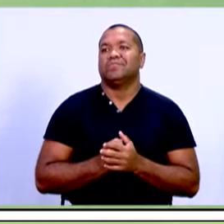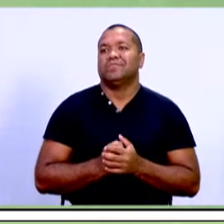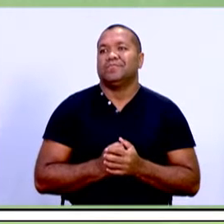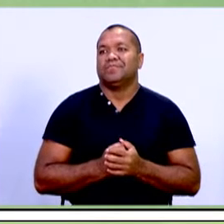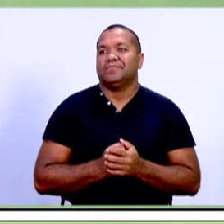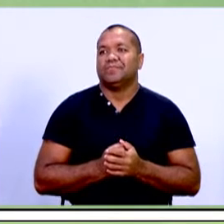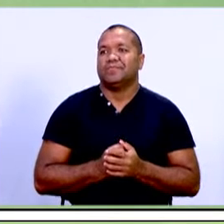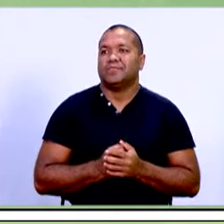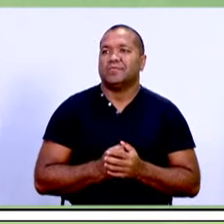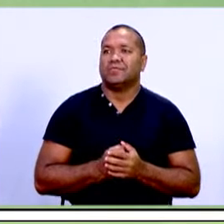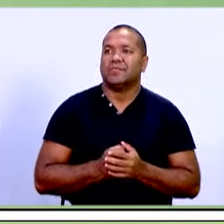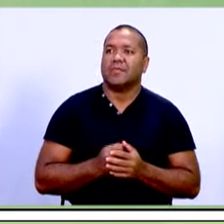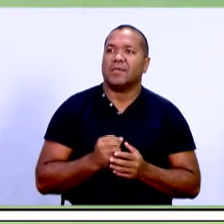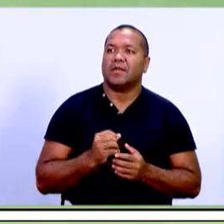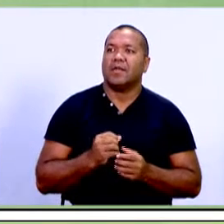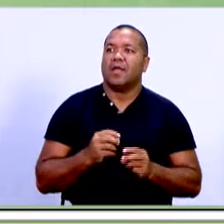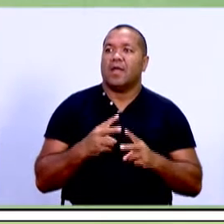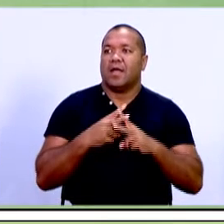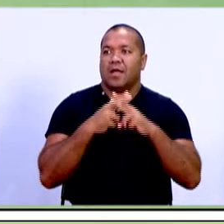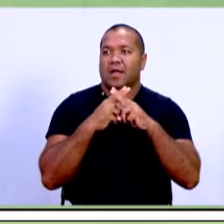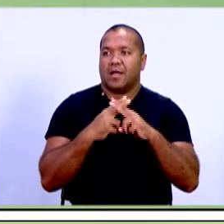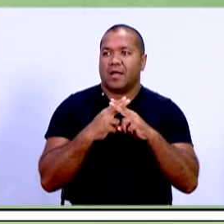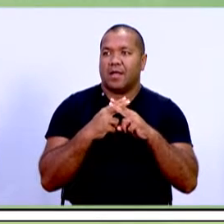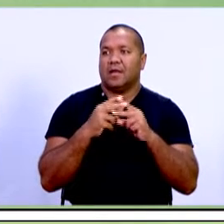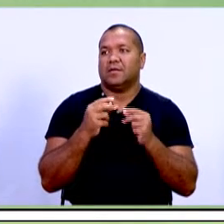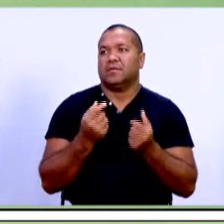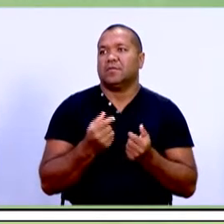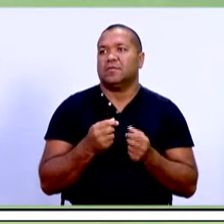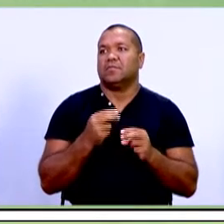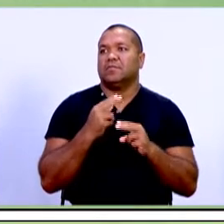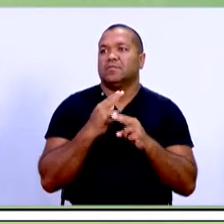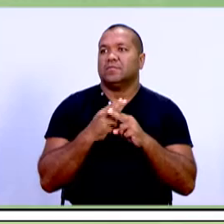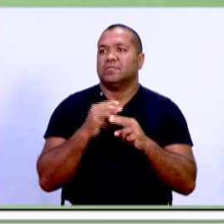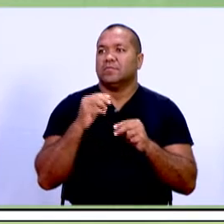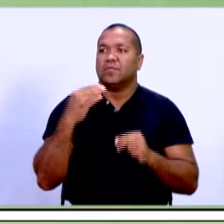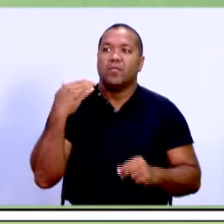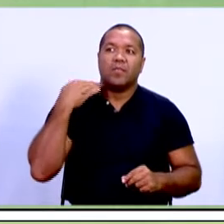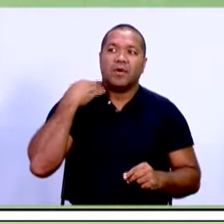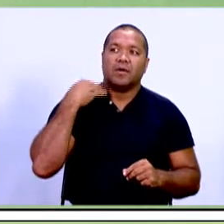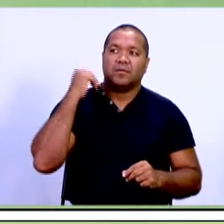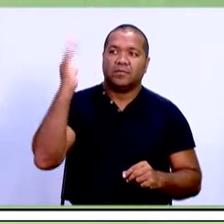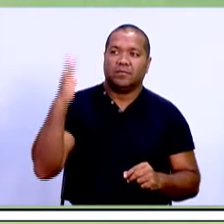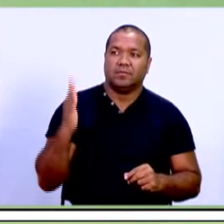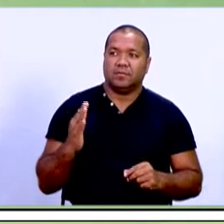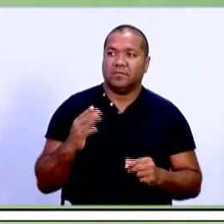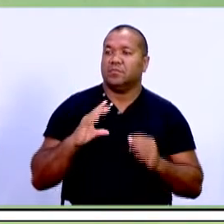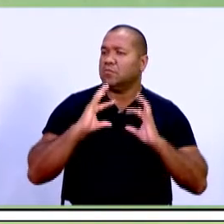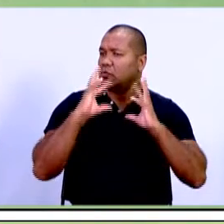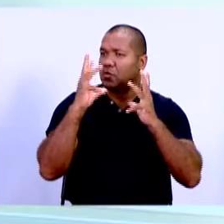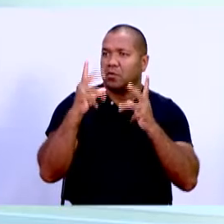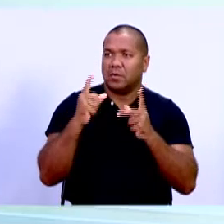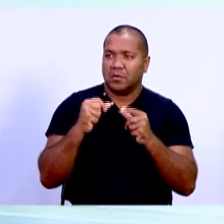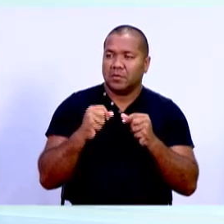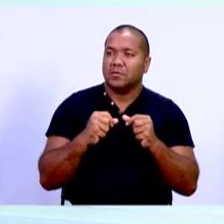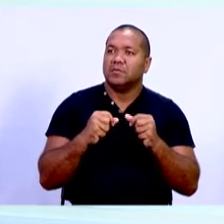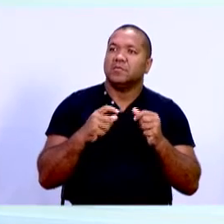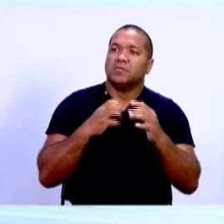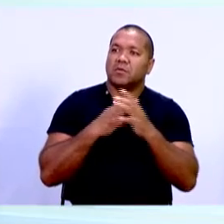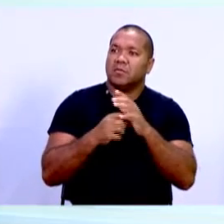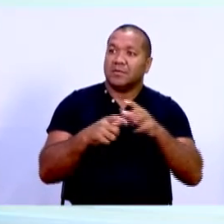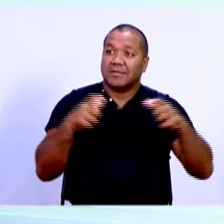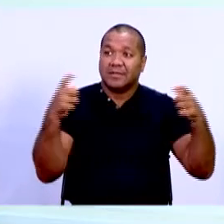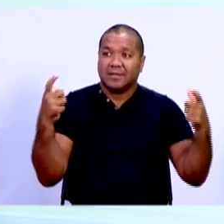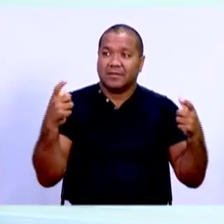Dados, a Caixa Econômica, o Banco do Brasil. Todas essas instituições, que são grandes